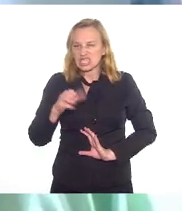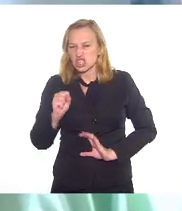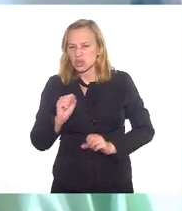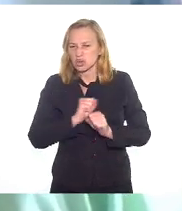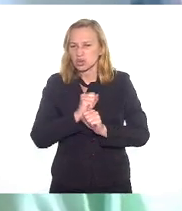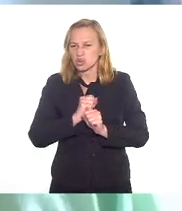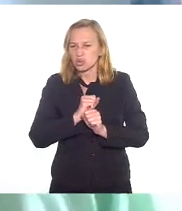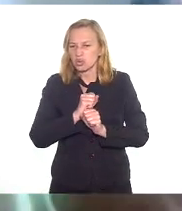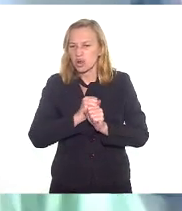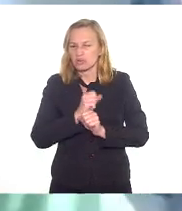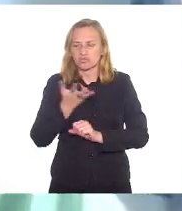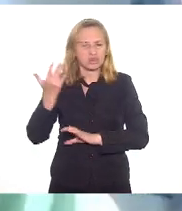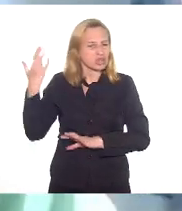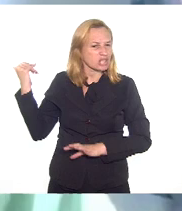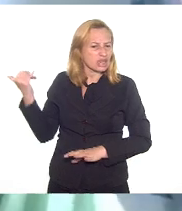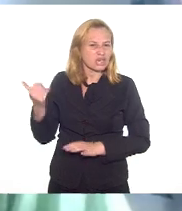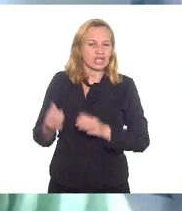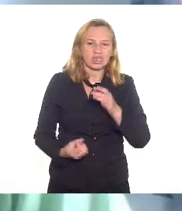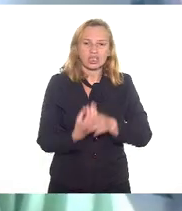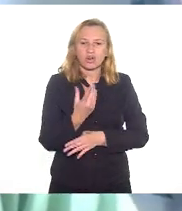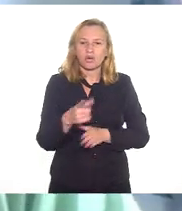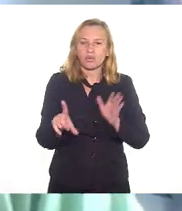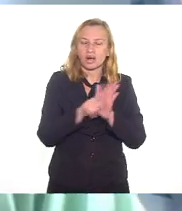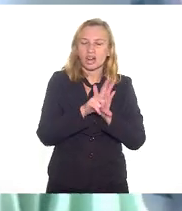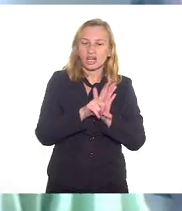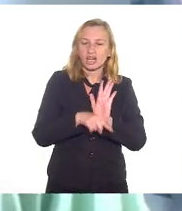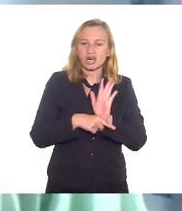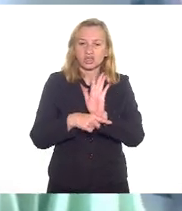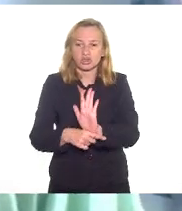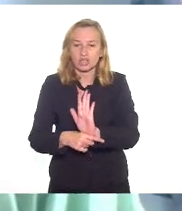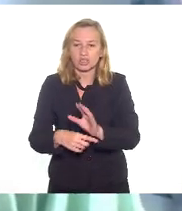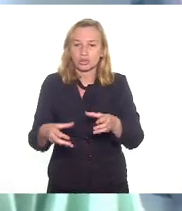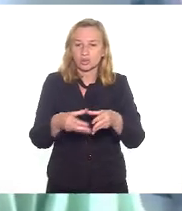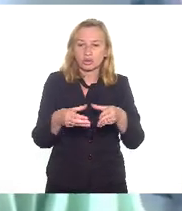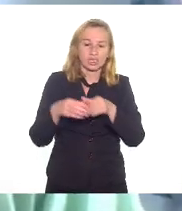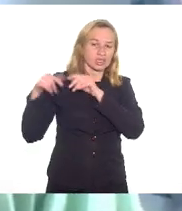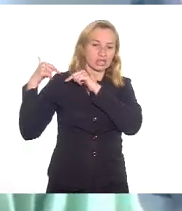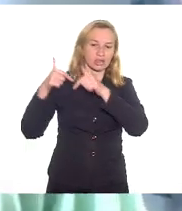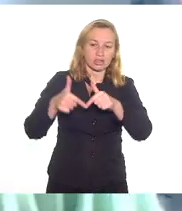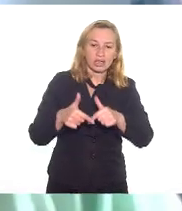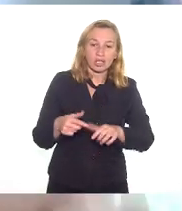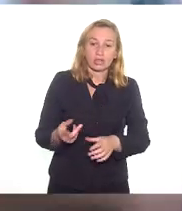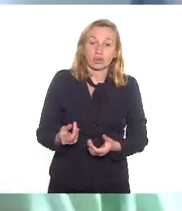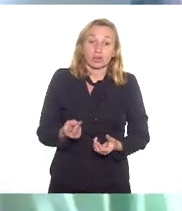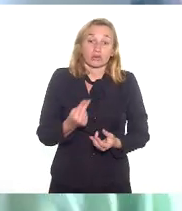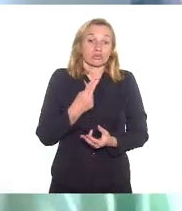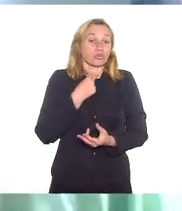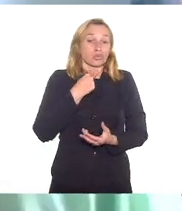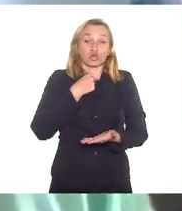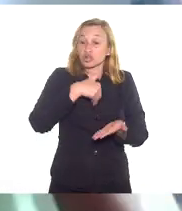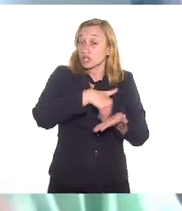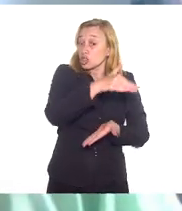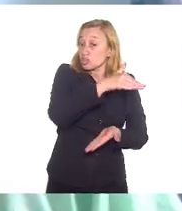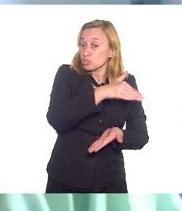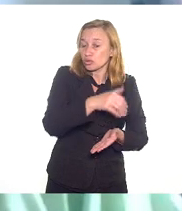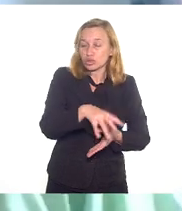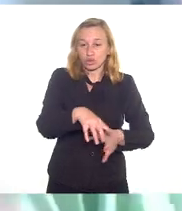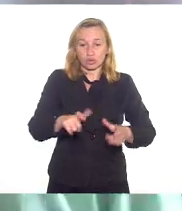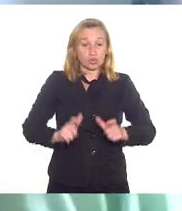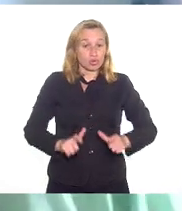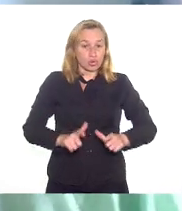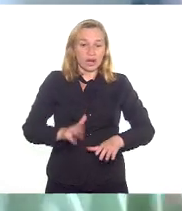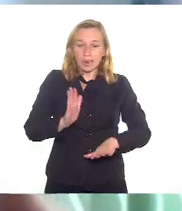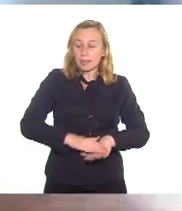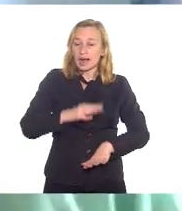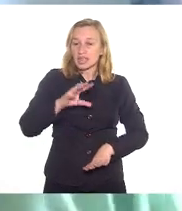18 anos atrás, a gente fez uma lei a favor das comunidades tradicionais, dizendo que elas não podiam ser expulsas das terras onde elas estão há mais